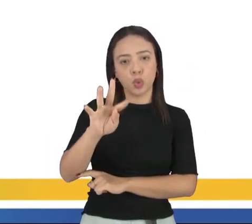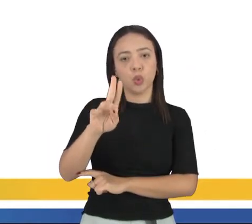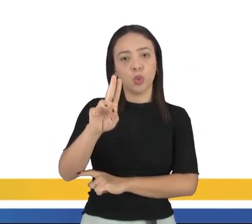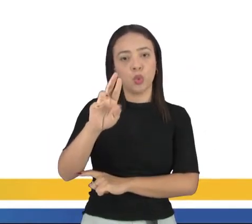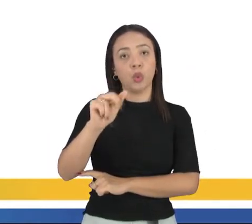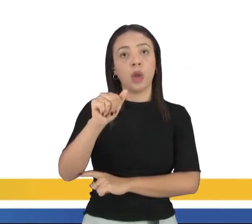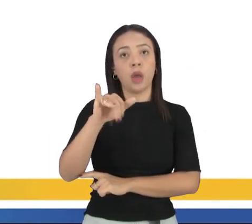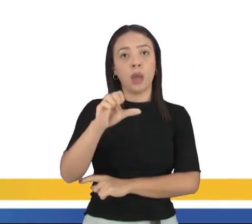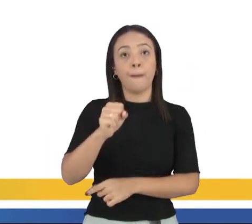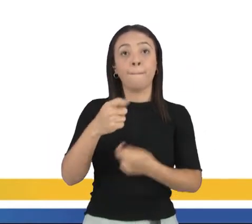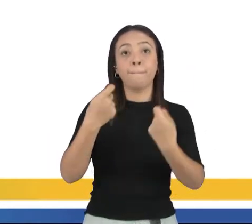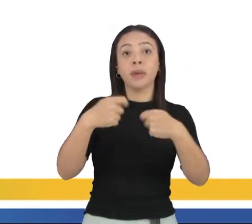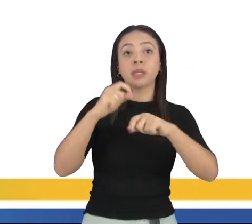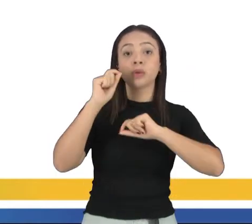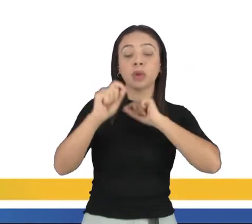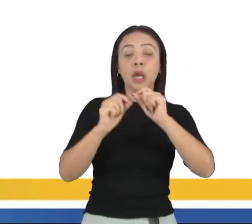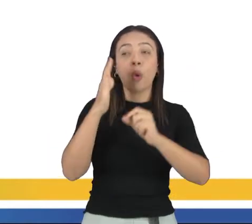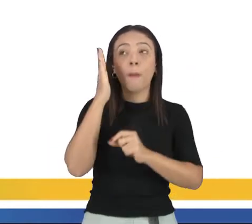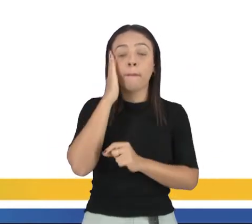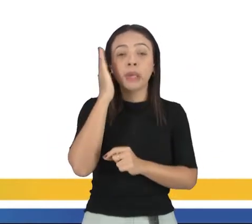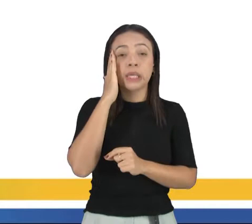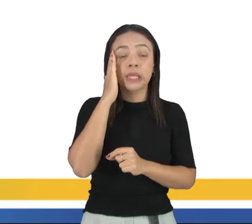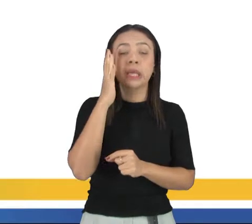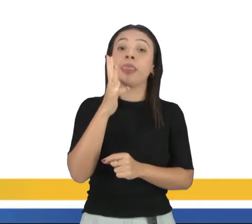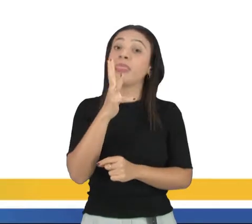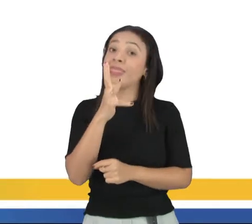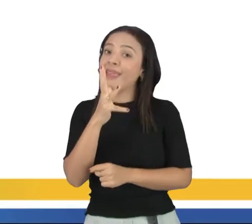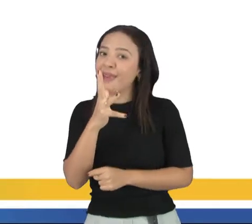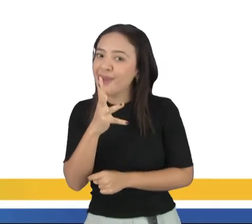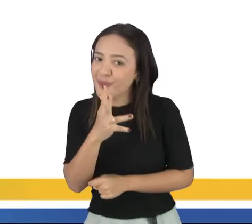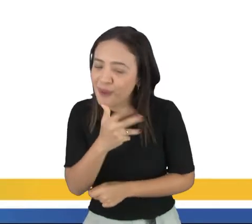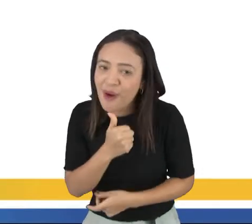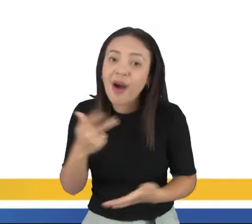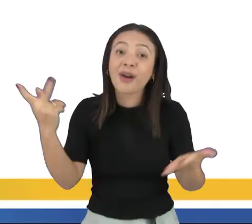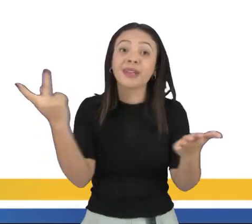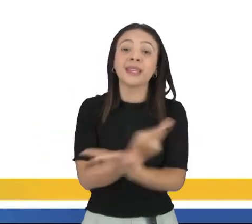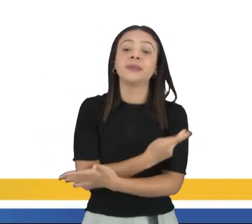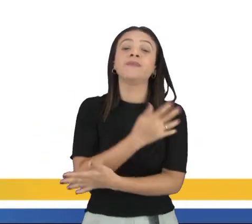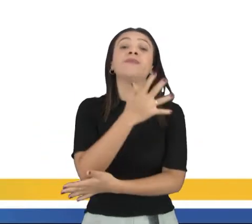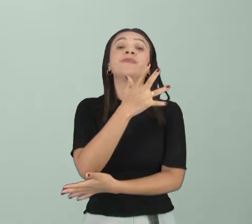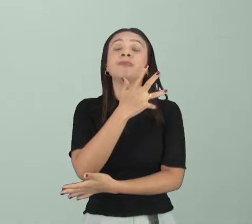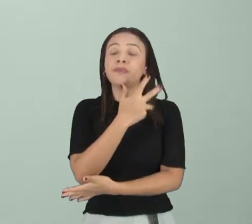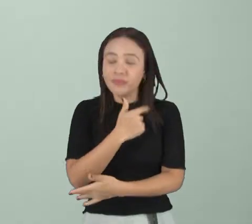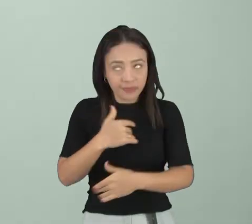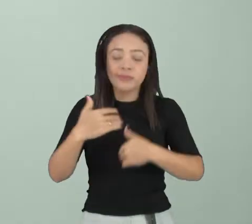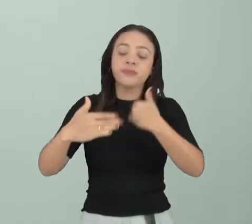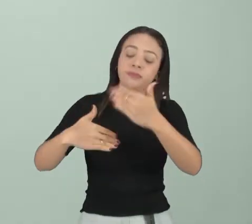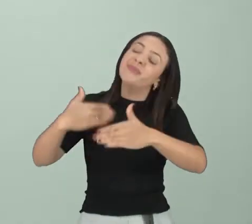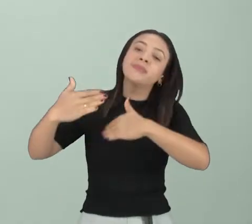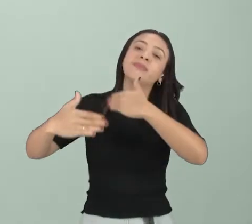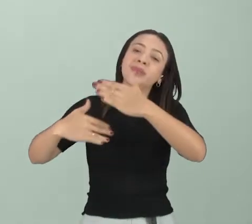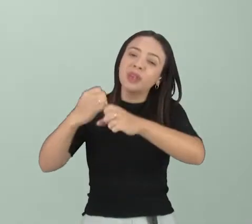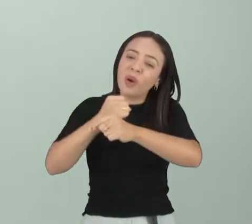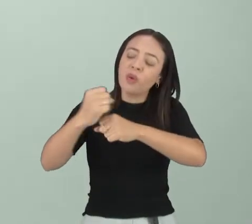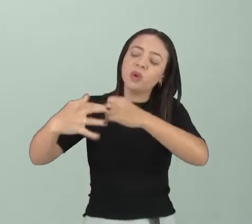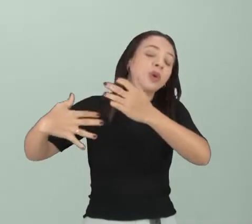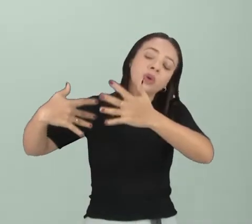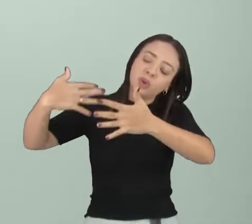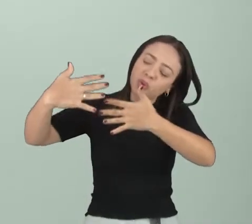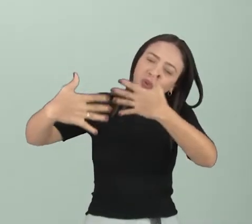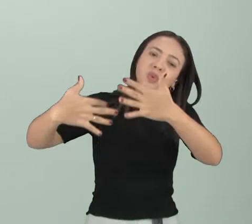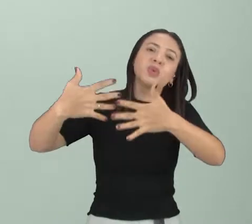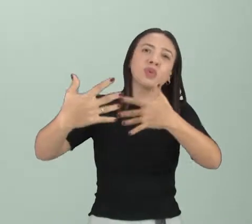compreender os é preciso inseri-los na longa duração né são eventos eu sempre se repercute aí durante